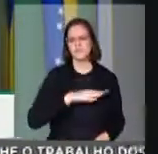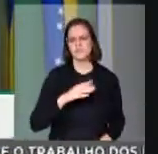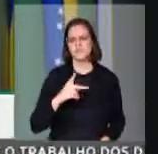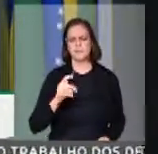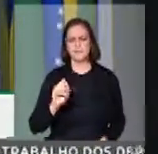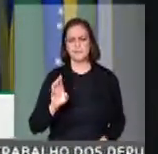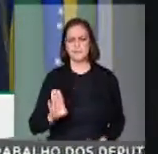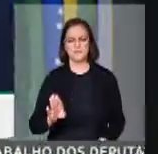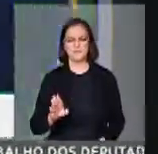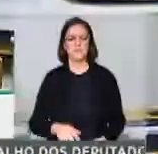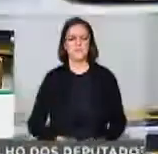o estado de pernambuco